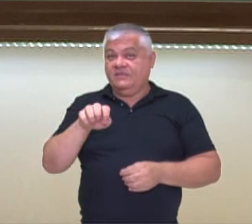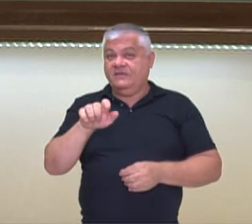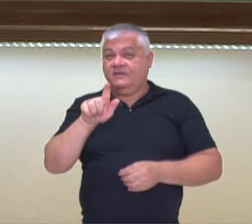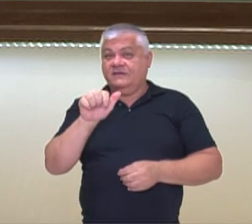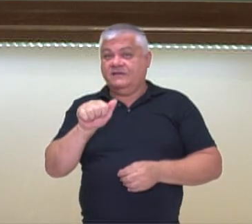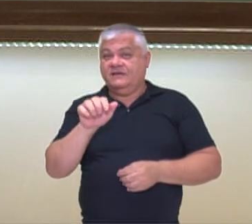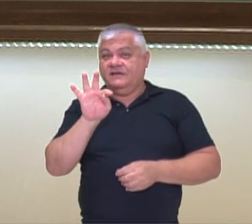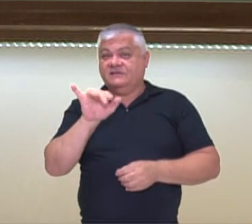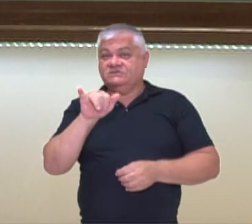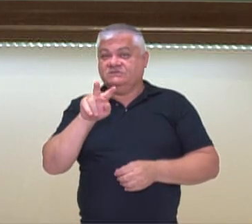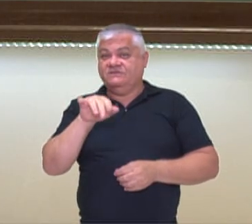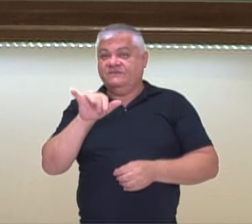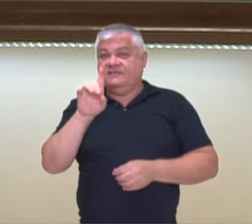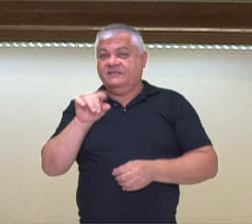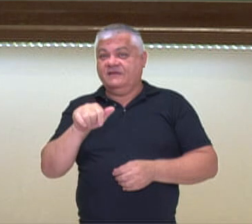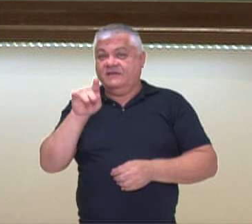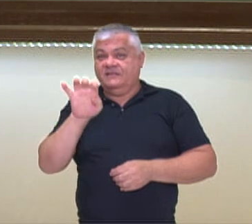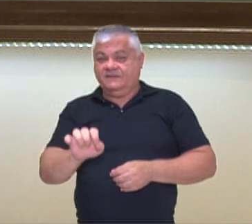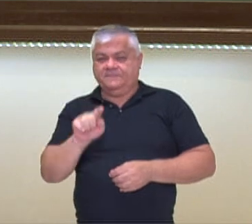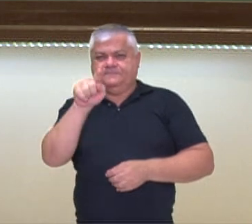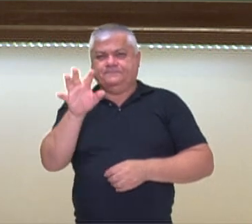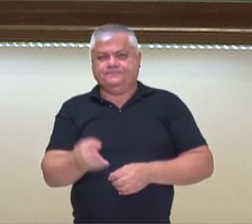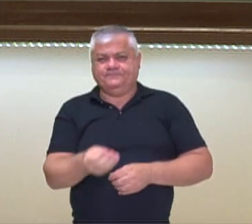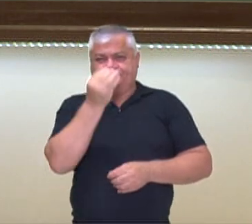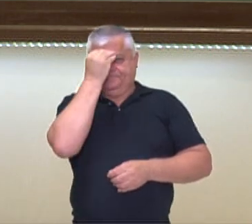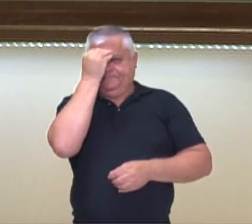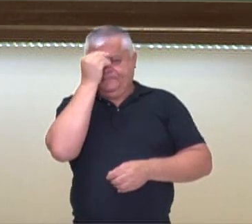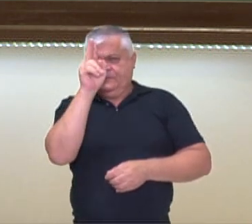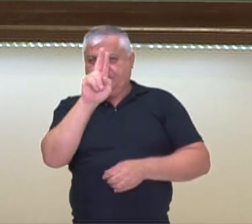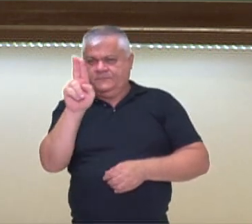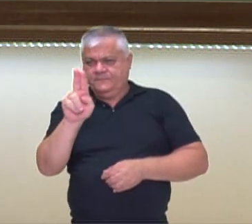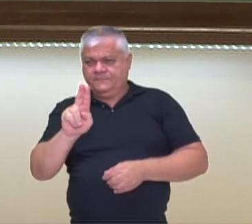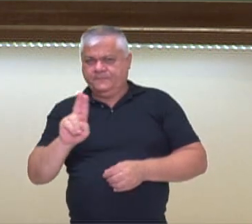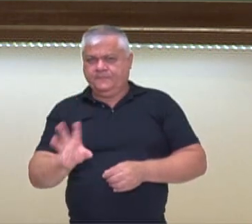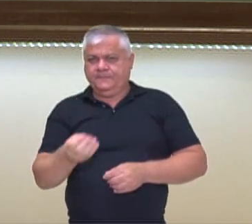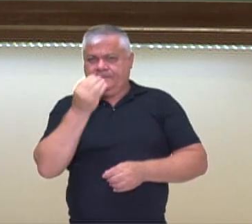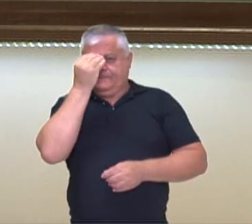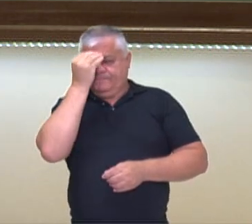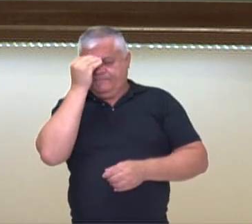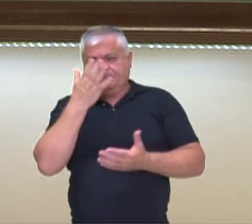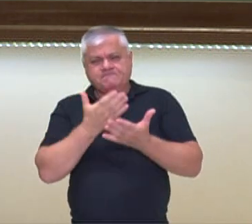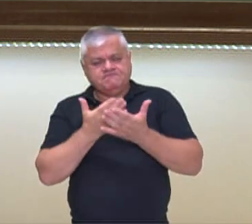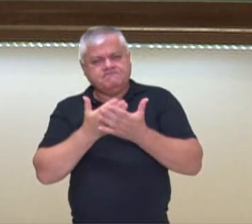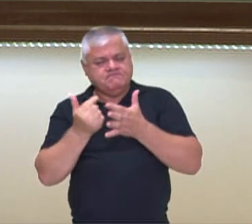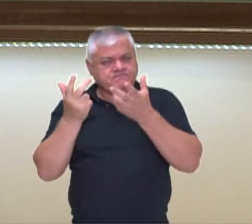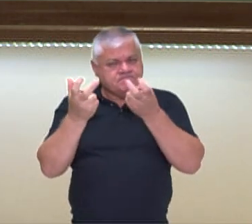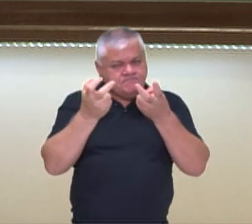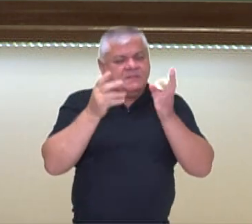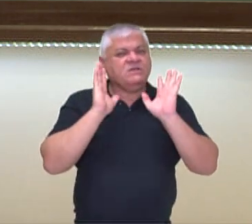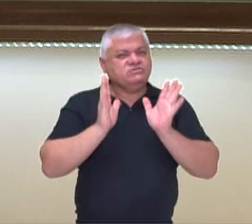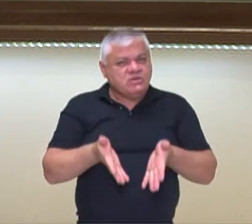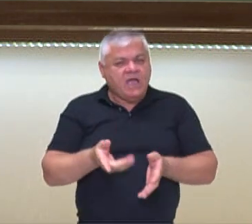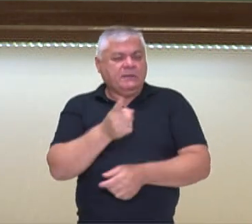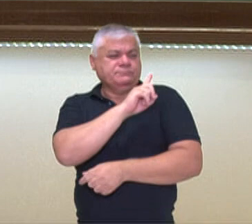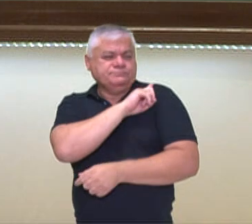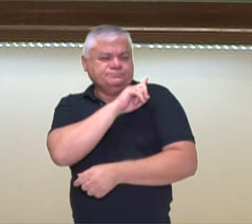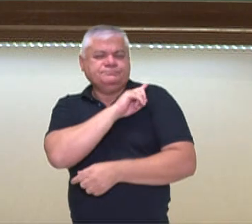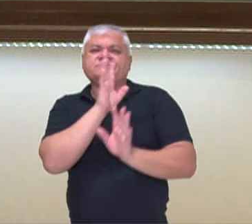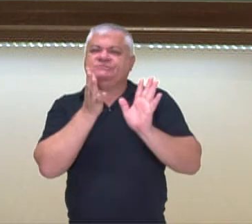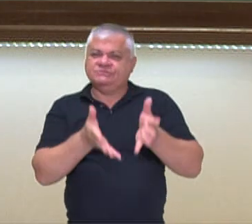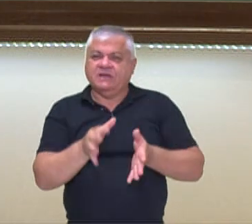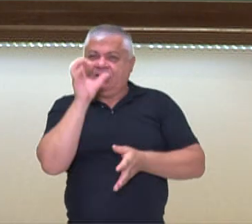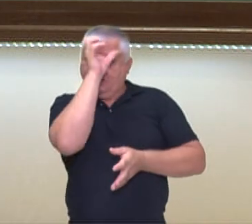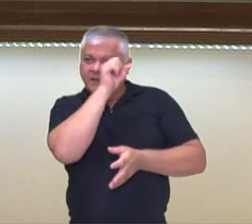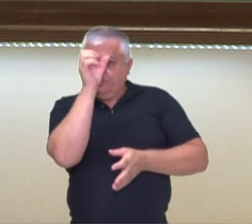esses termozinhos, vão aprendendo, vão revendo outros conceitos já vistos na primeira série, tá